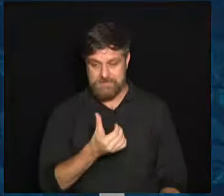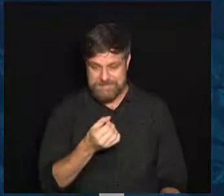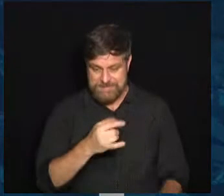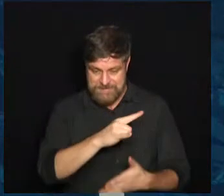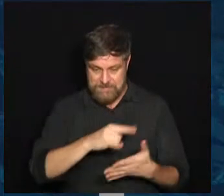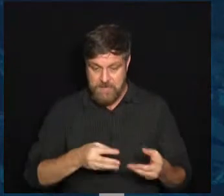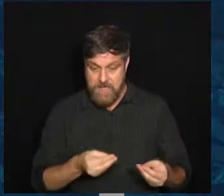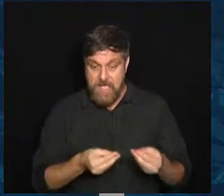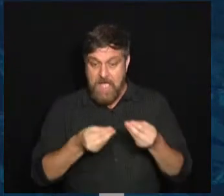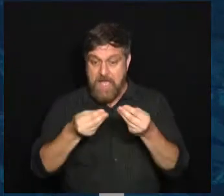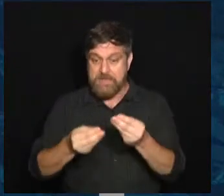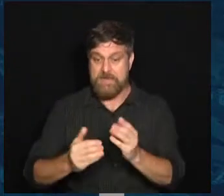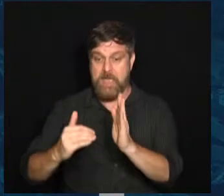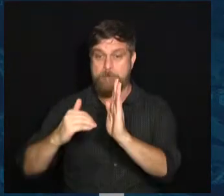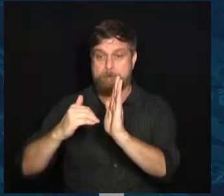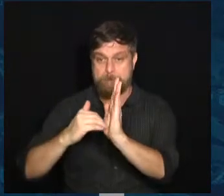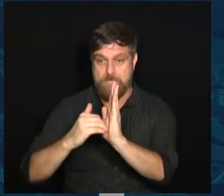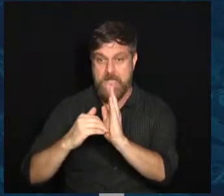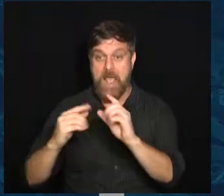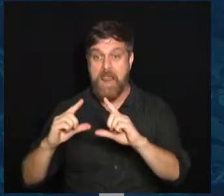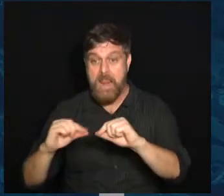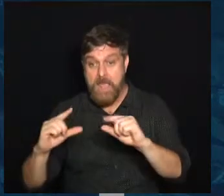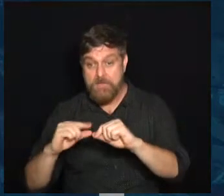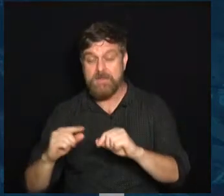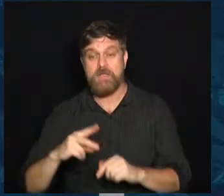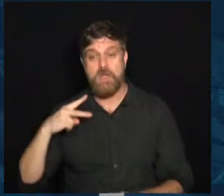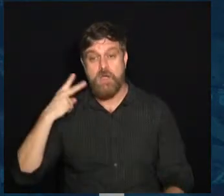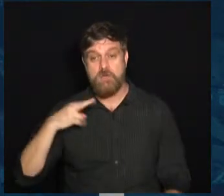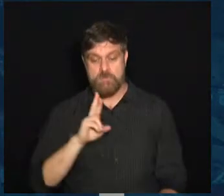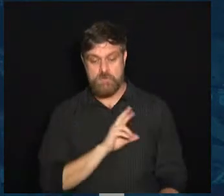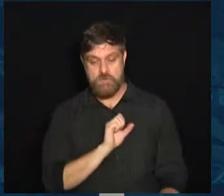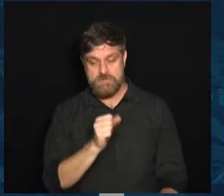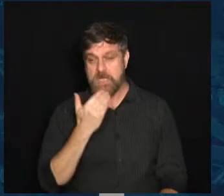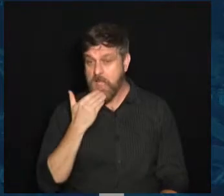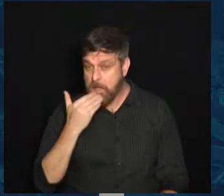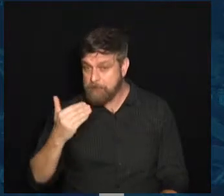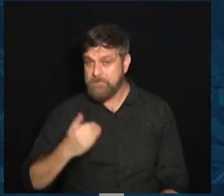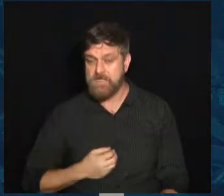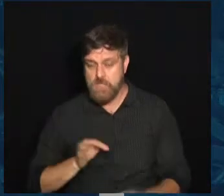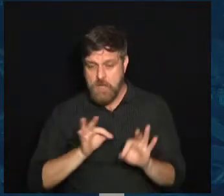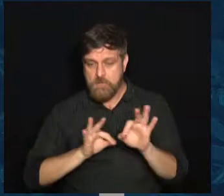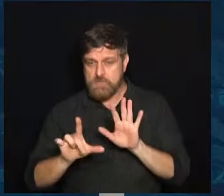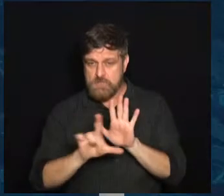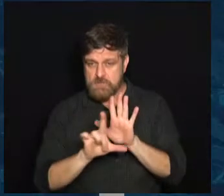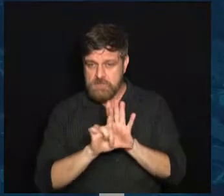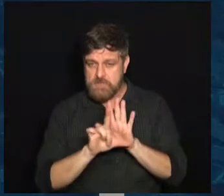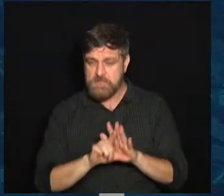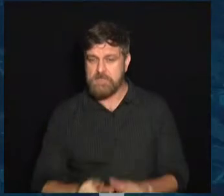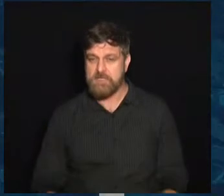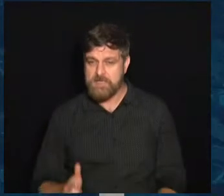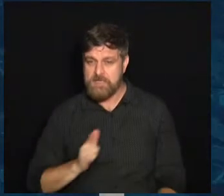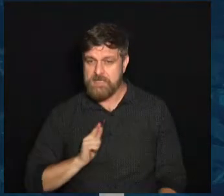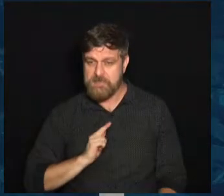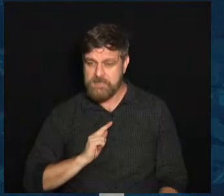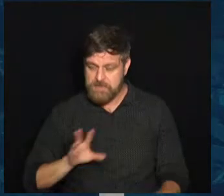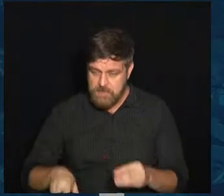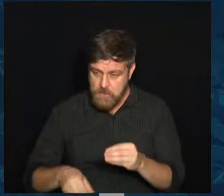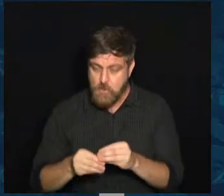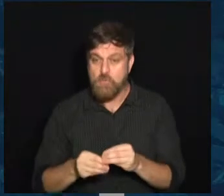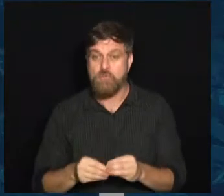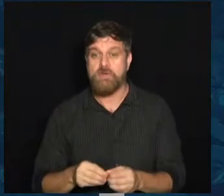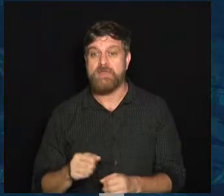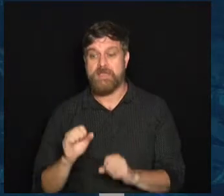ao Senado Federal. Nela, Luiz Rossini apela à aprovação do projeto de lei que inclui fisioterapeutas